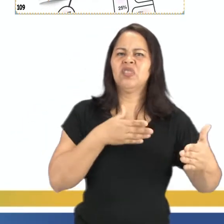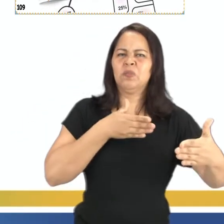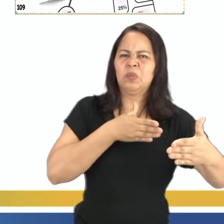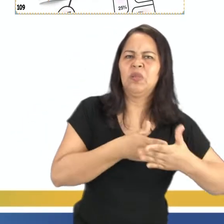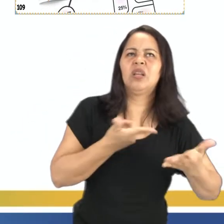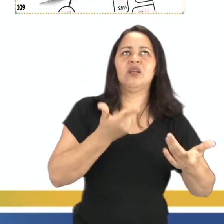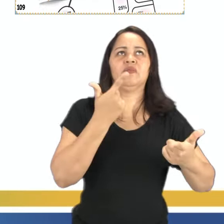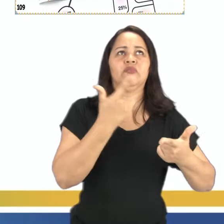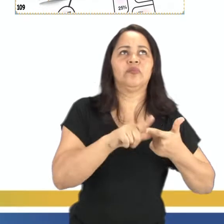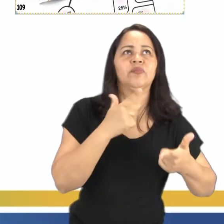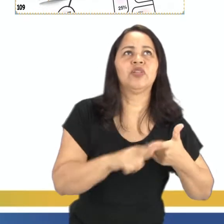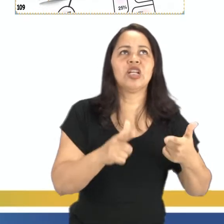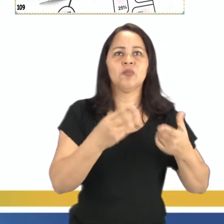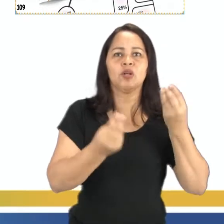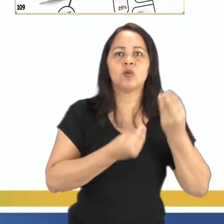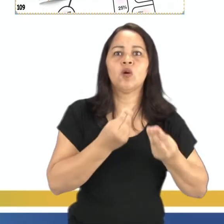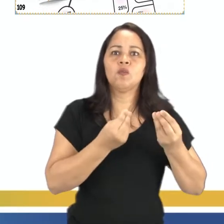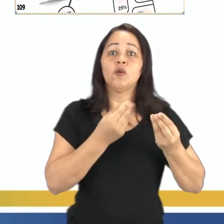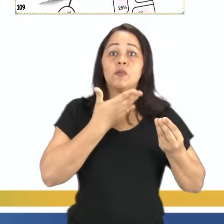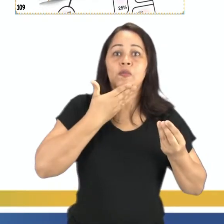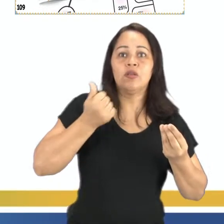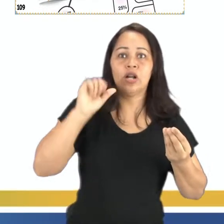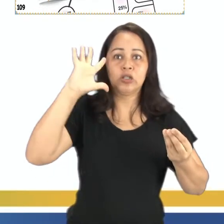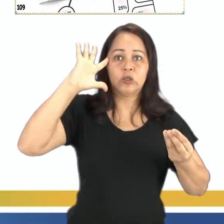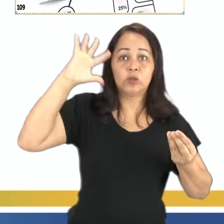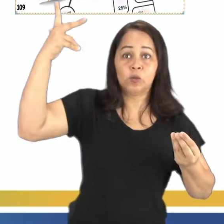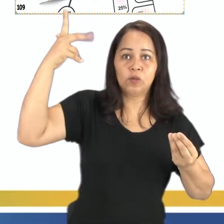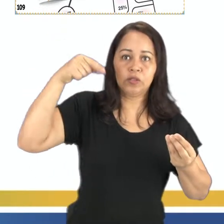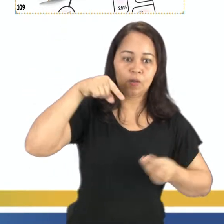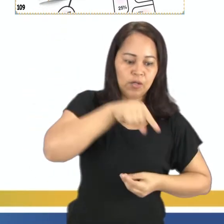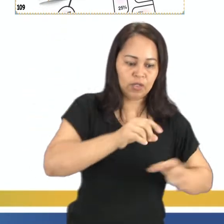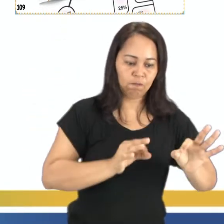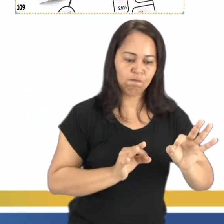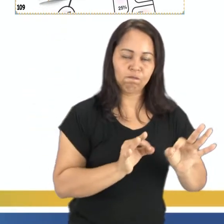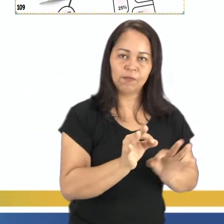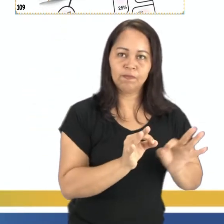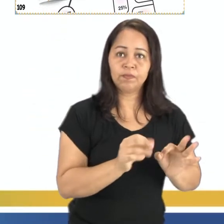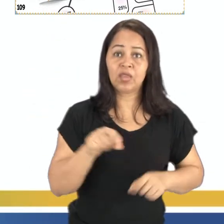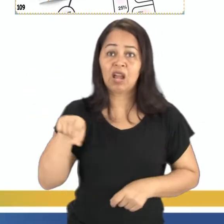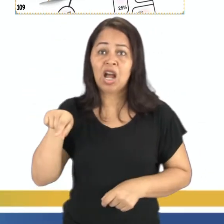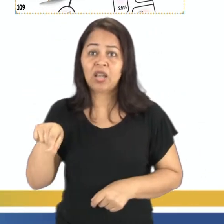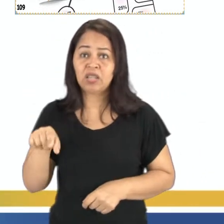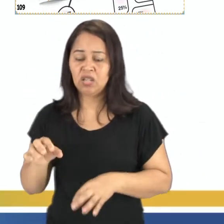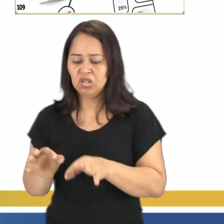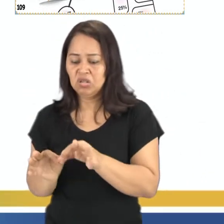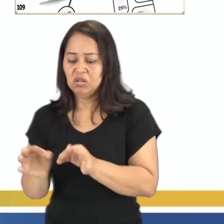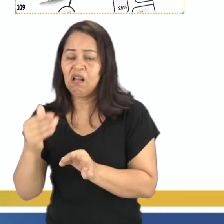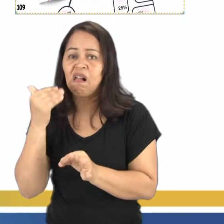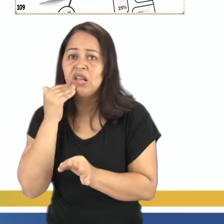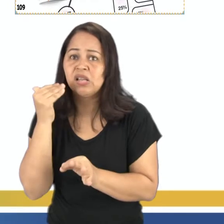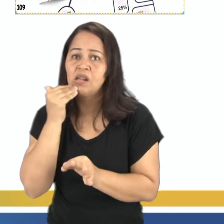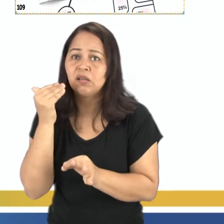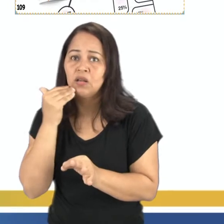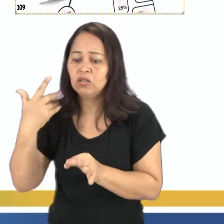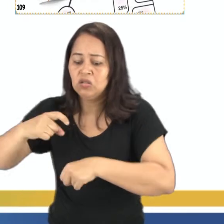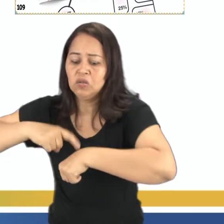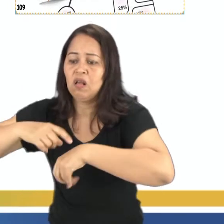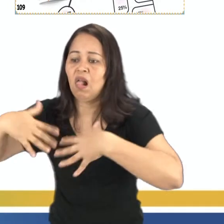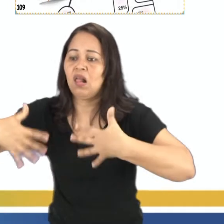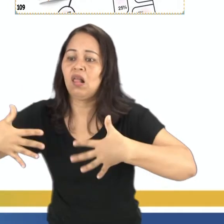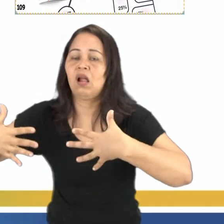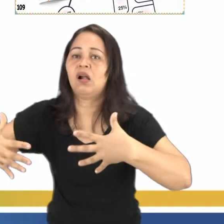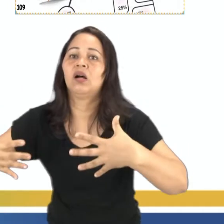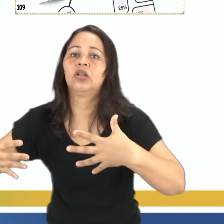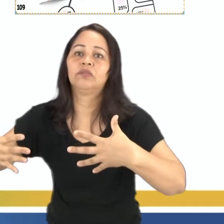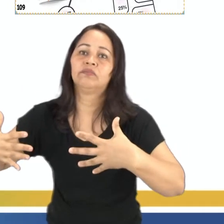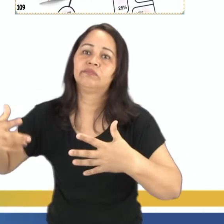situação acontecer. Planejar é preparar bem cada ação, né? Planejar é organizar ações interdependentes. Como